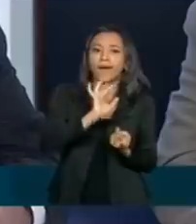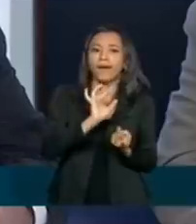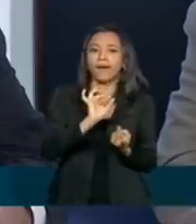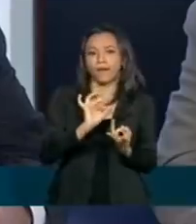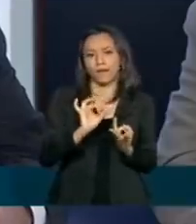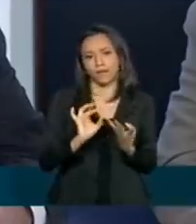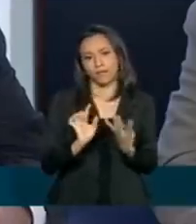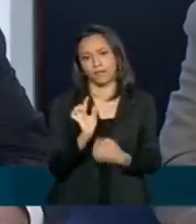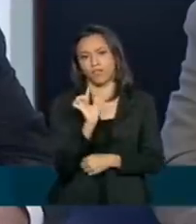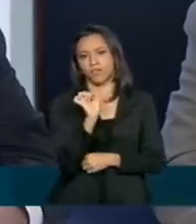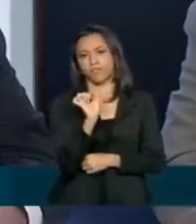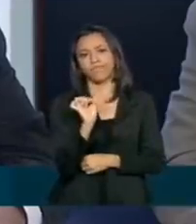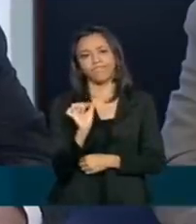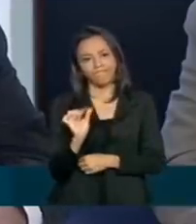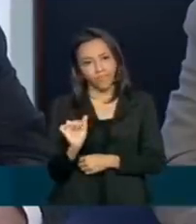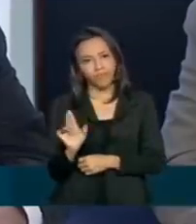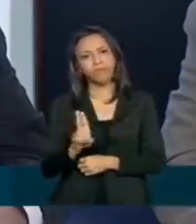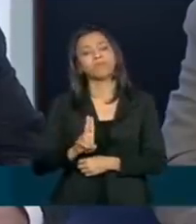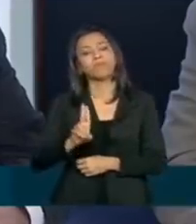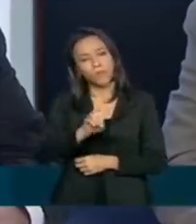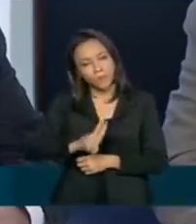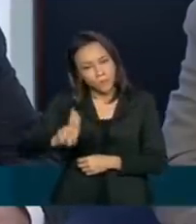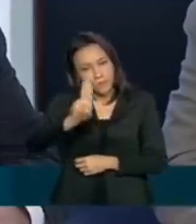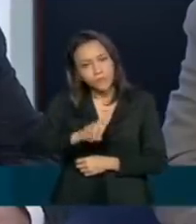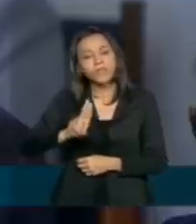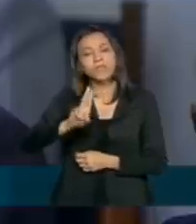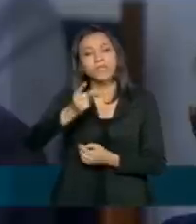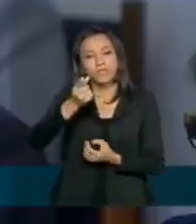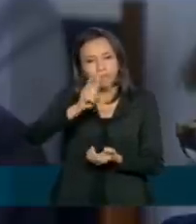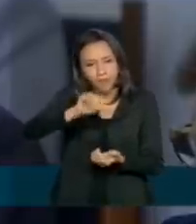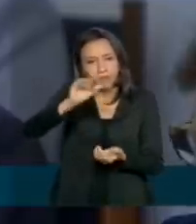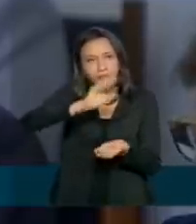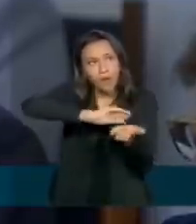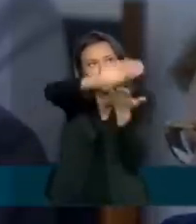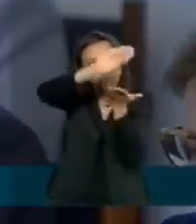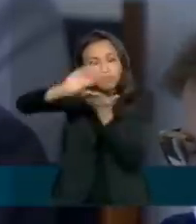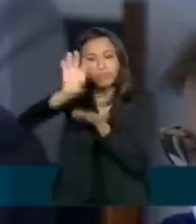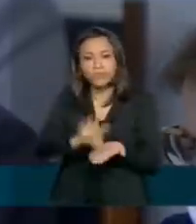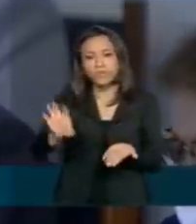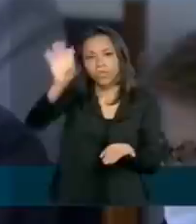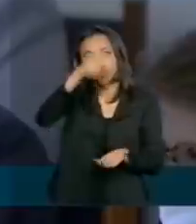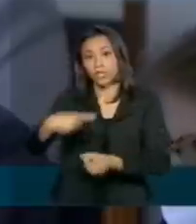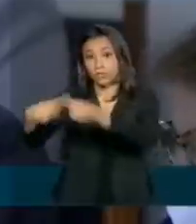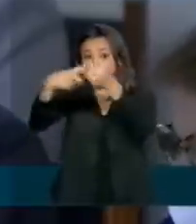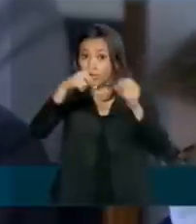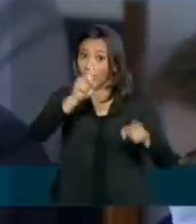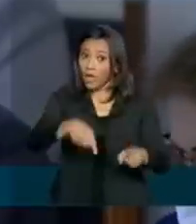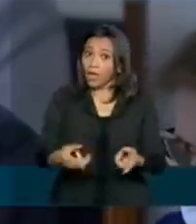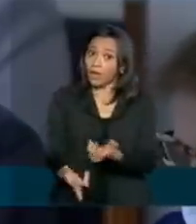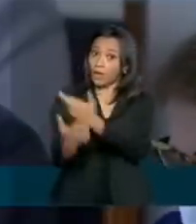de recurso federal que é repassado para Estado e município. Isso eu acho que é uma obrigação do governo